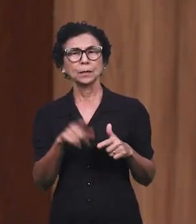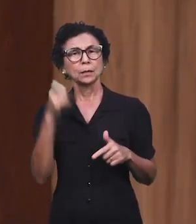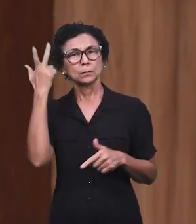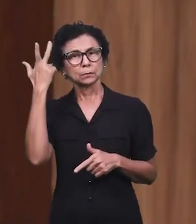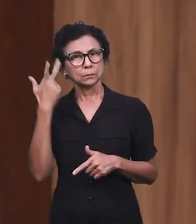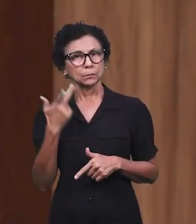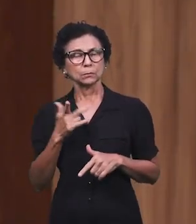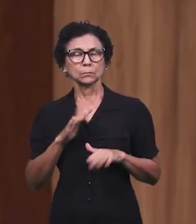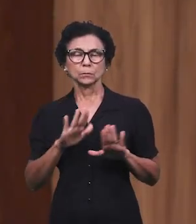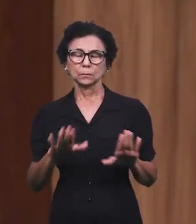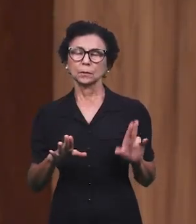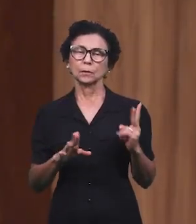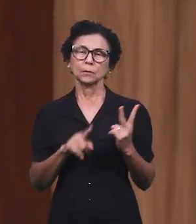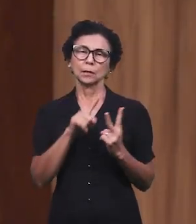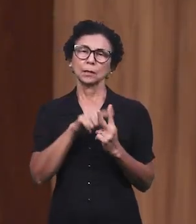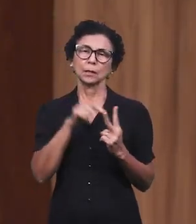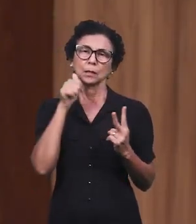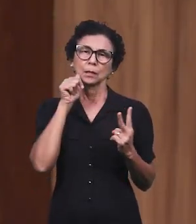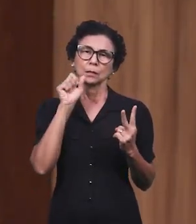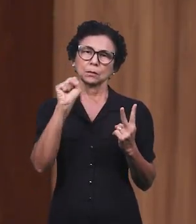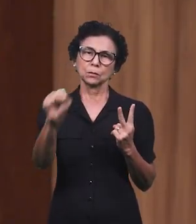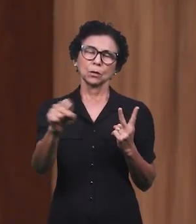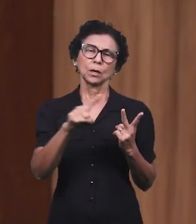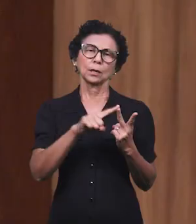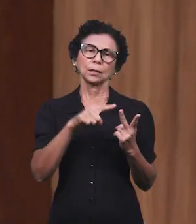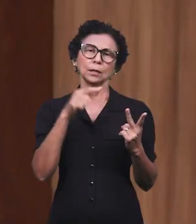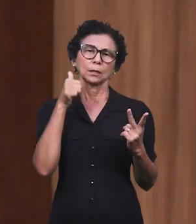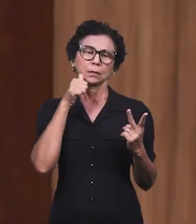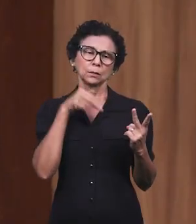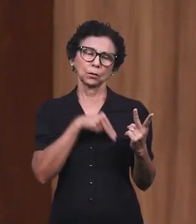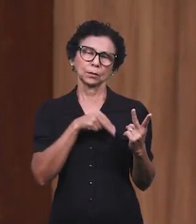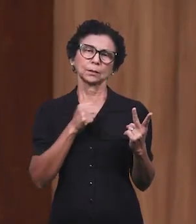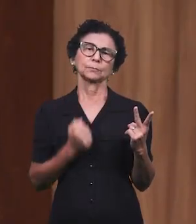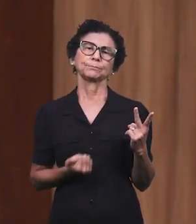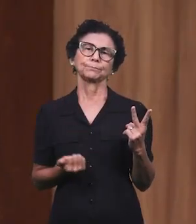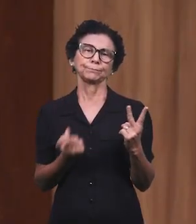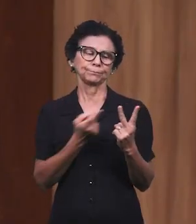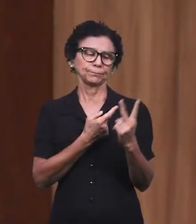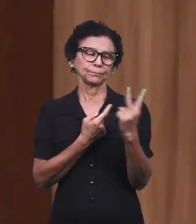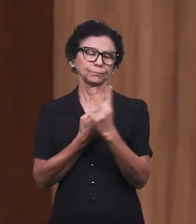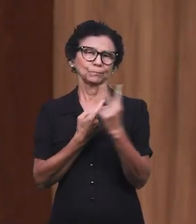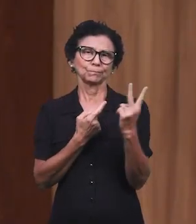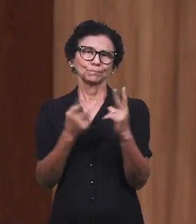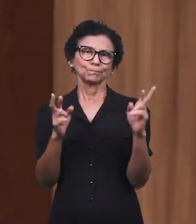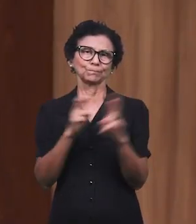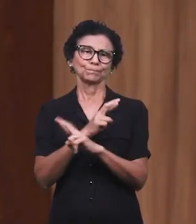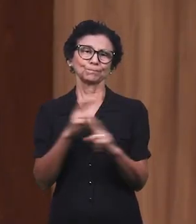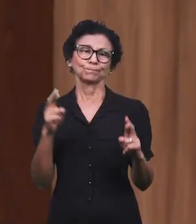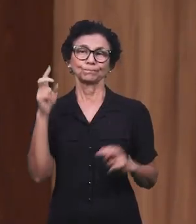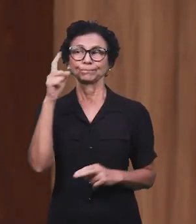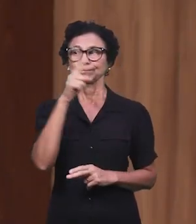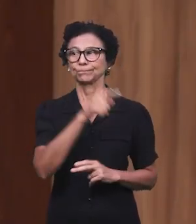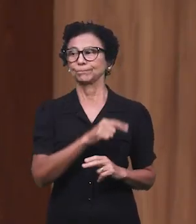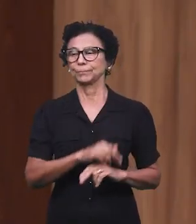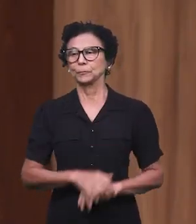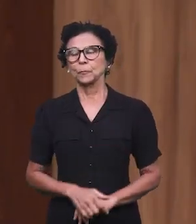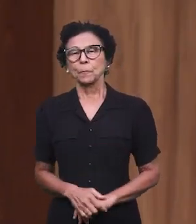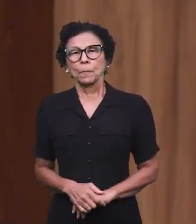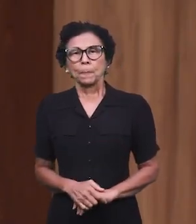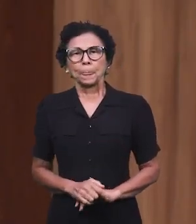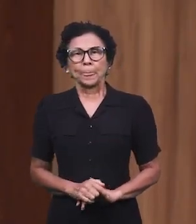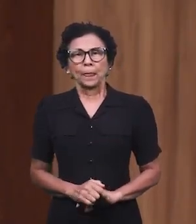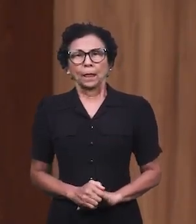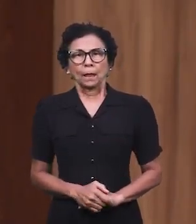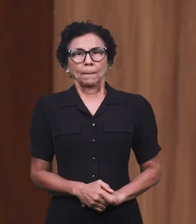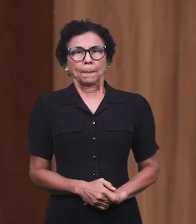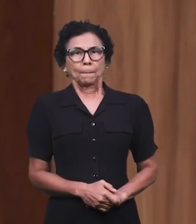nora e a sogra tendo uma dificuldade nesse relacionamento. Mas tem de entender, o seu Deus é o meu Deus. Não, mas o meu Deus